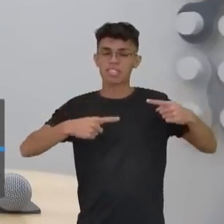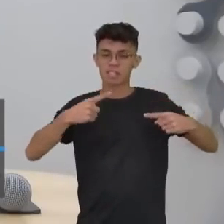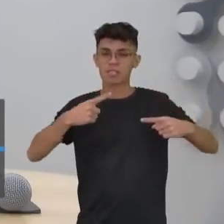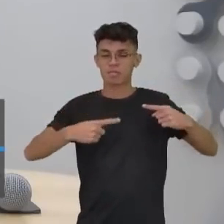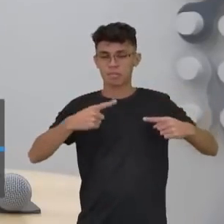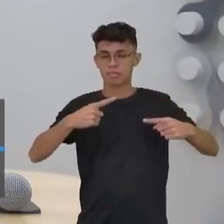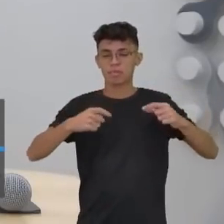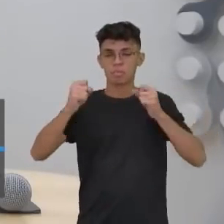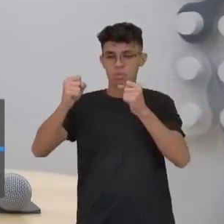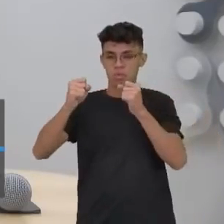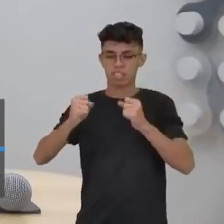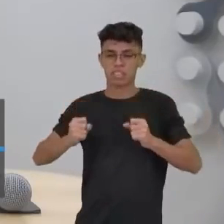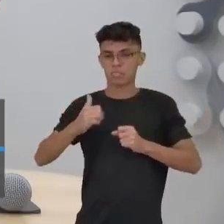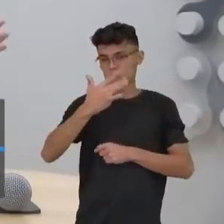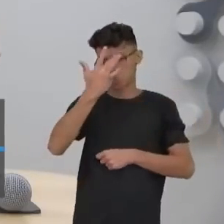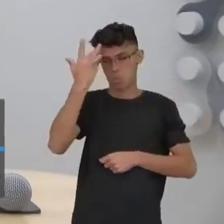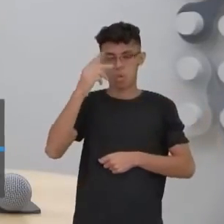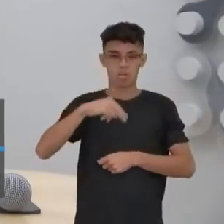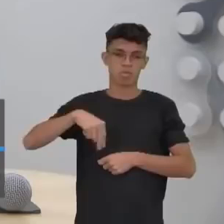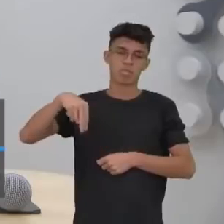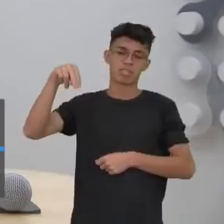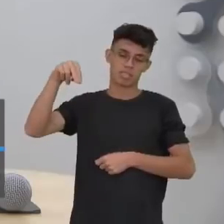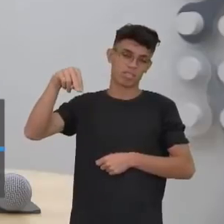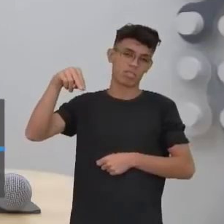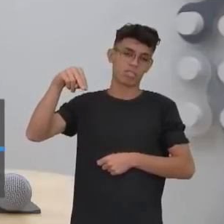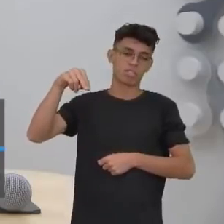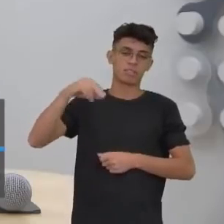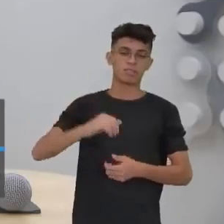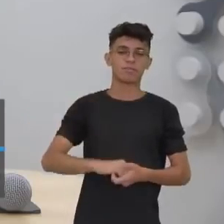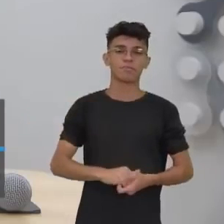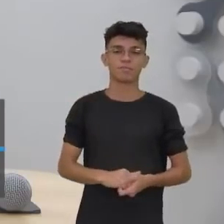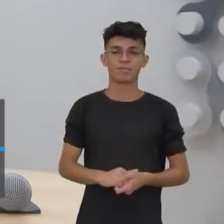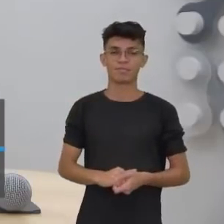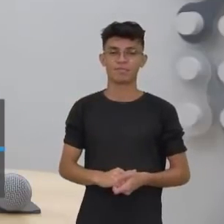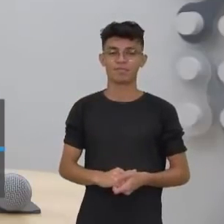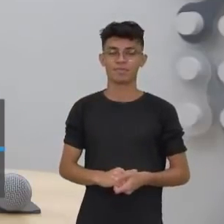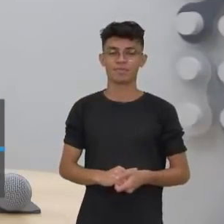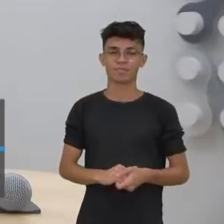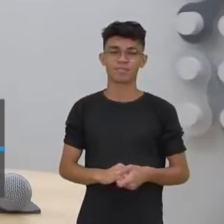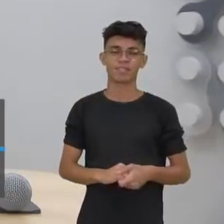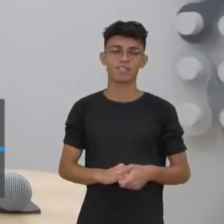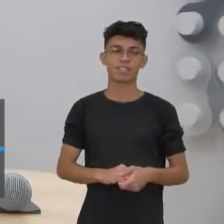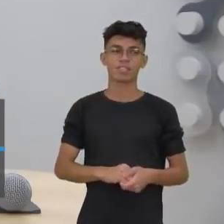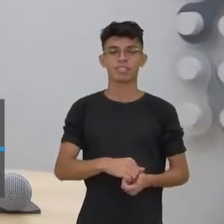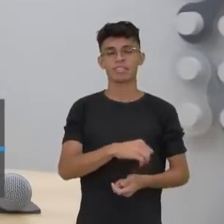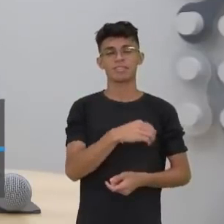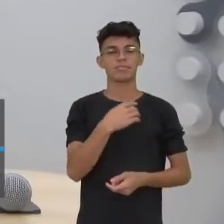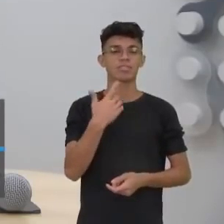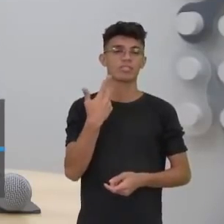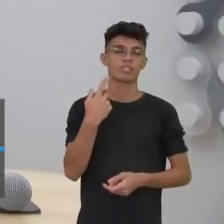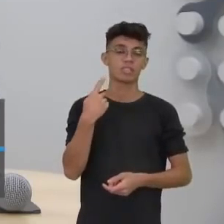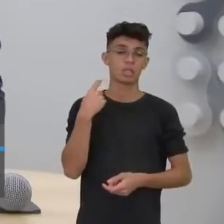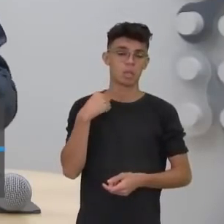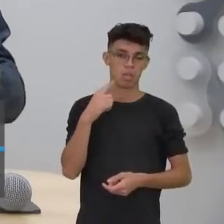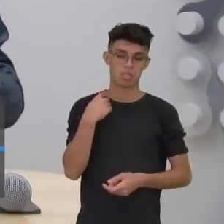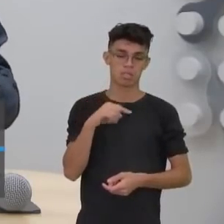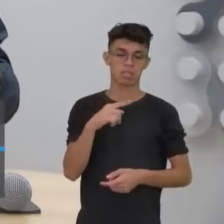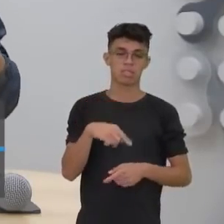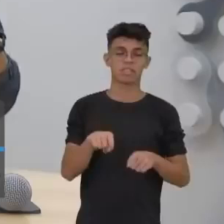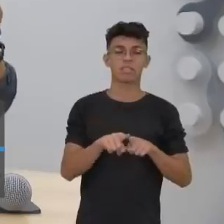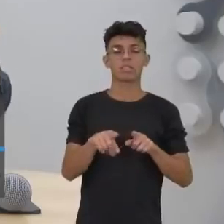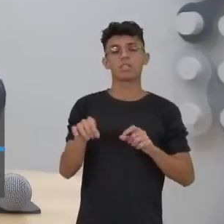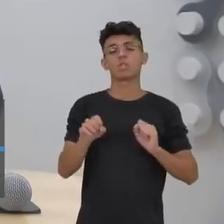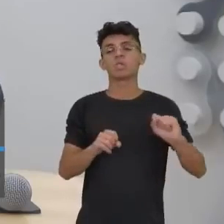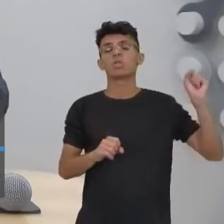O pessoal do Nordeste, depois somaram-se a eles o pessoal de Minas Gerais, as elites urbanas do Sul,